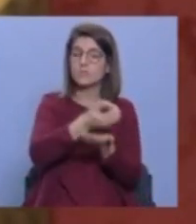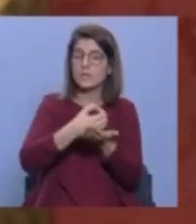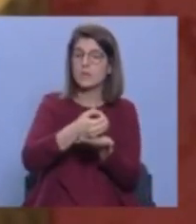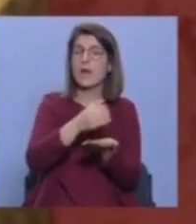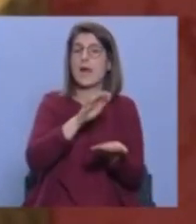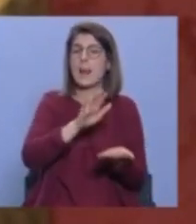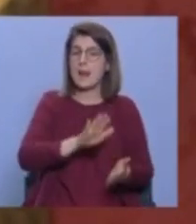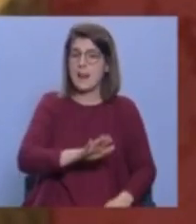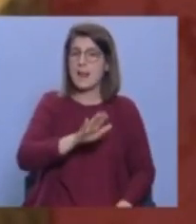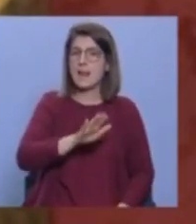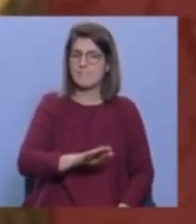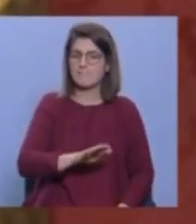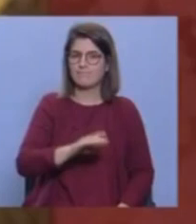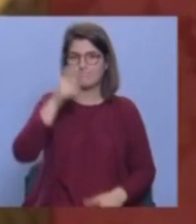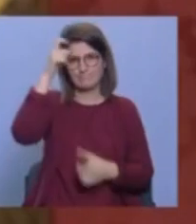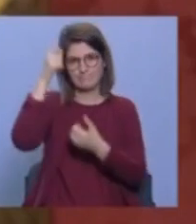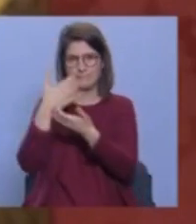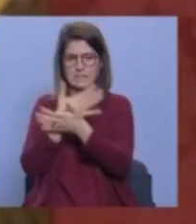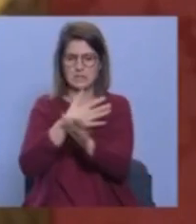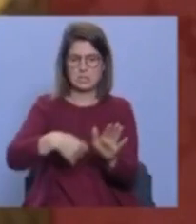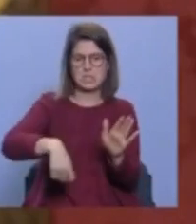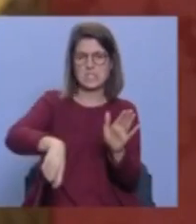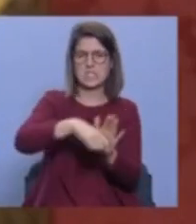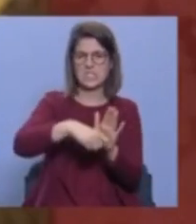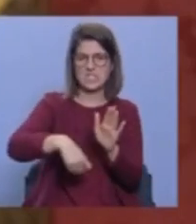e era tentado por Satanás.